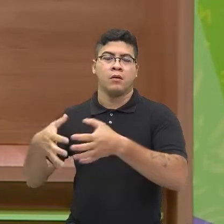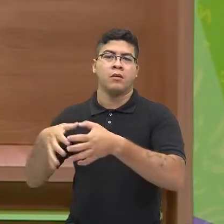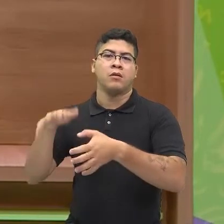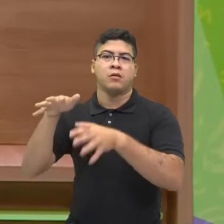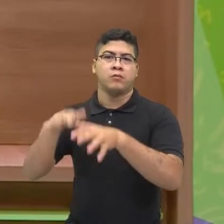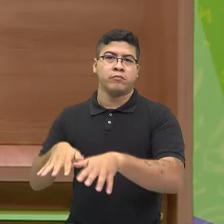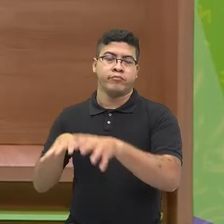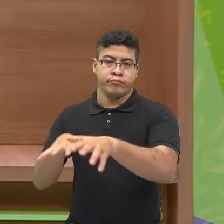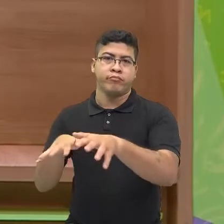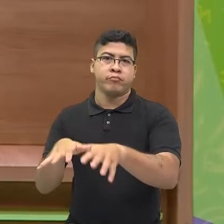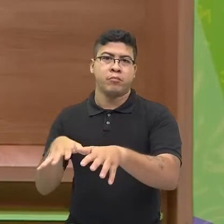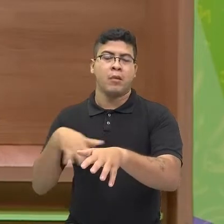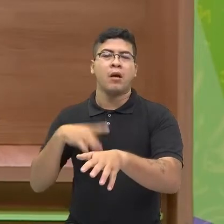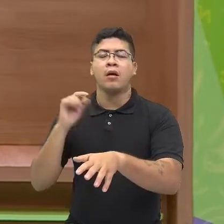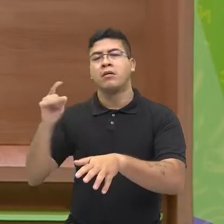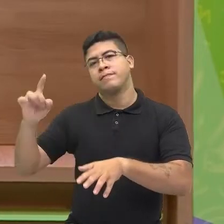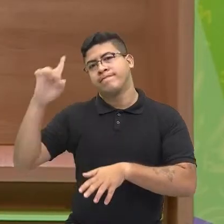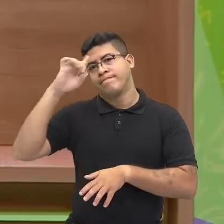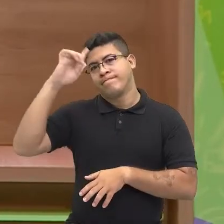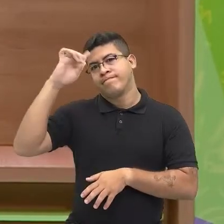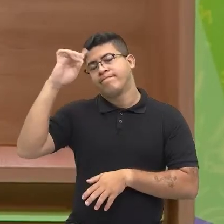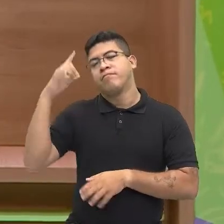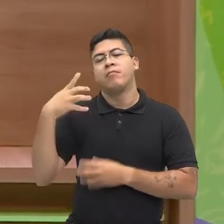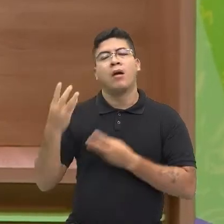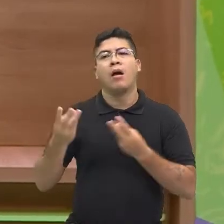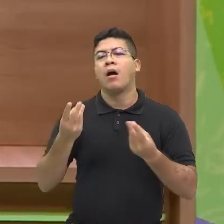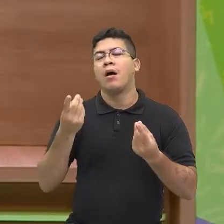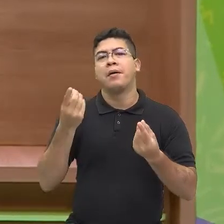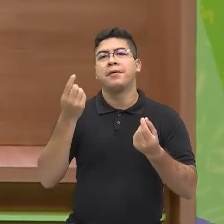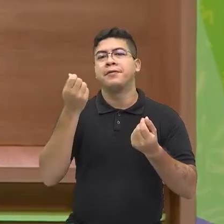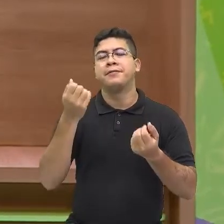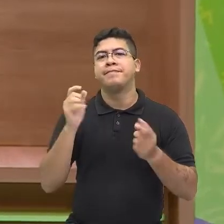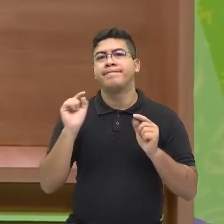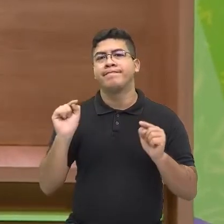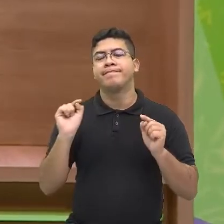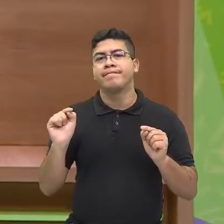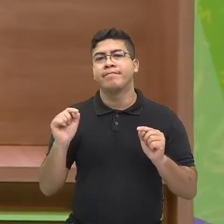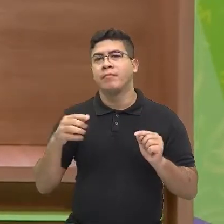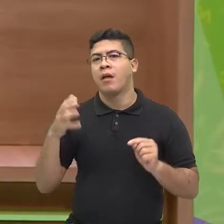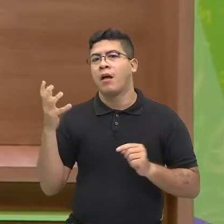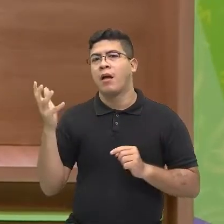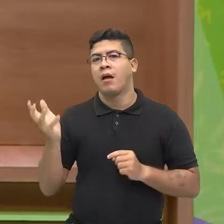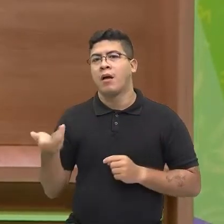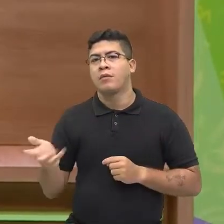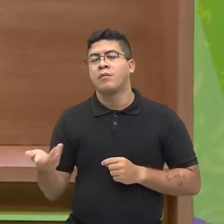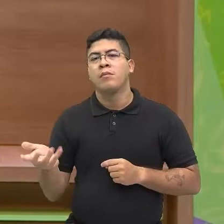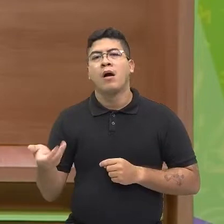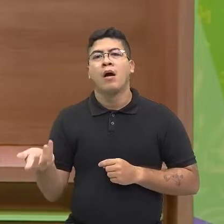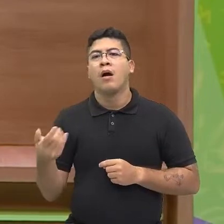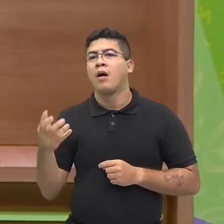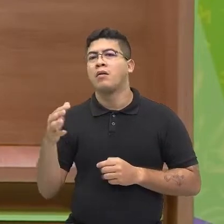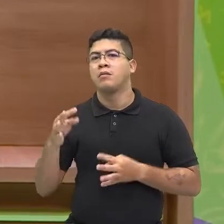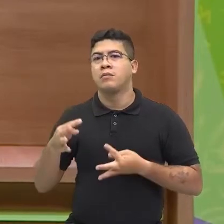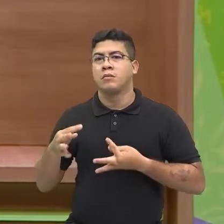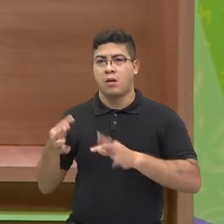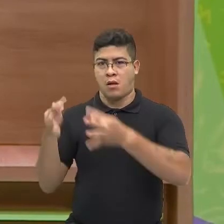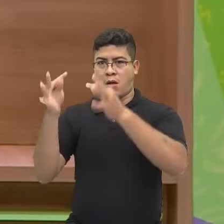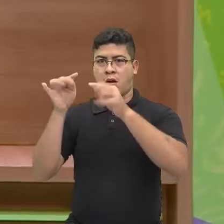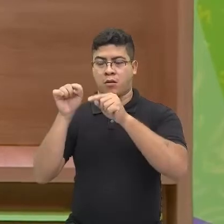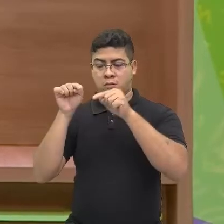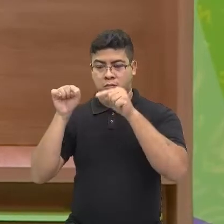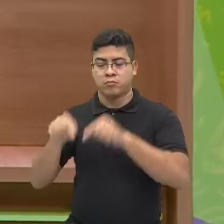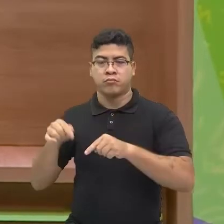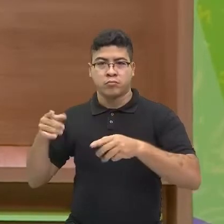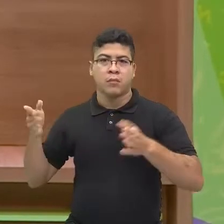que pensavam, idealizavam a arte como se fosse a velocidade tecnológica daquele